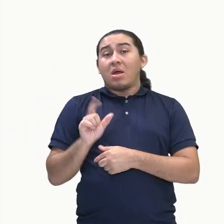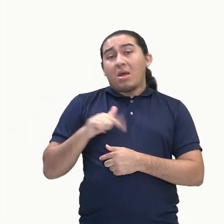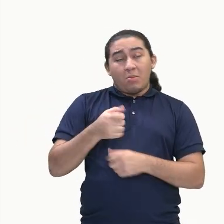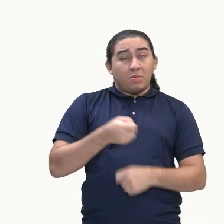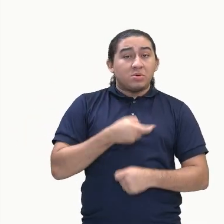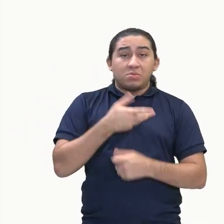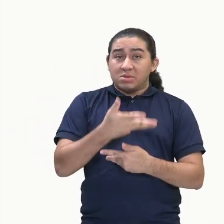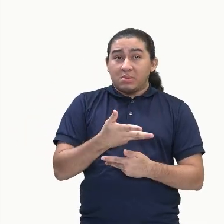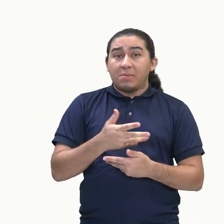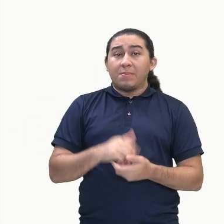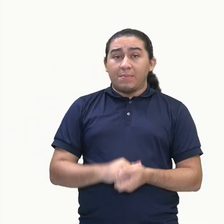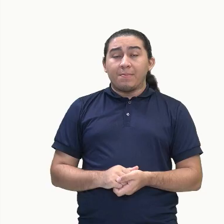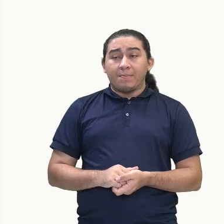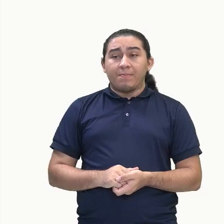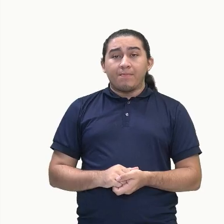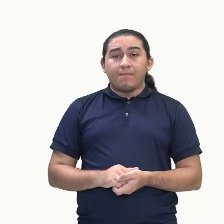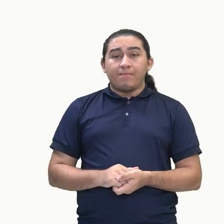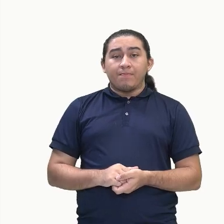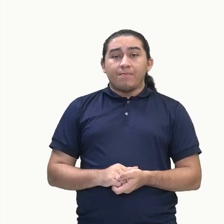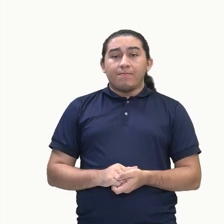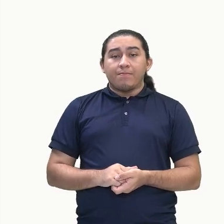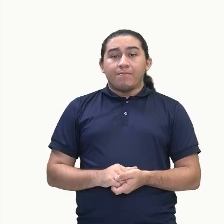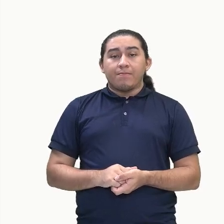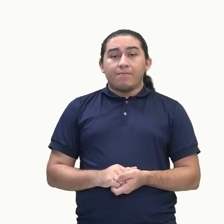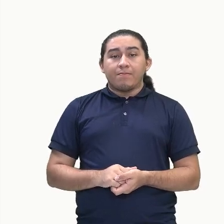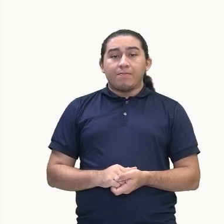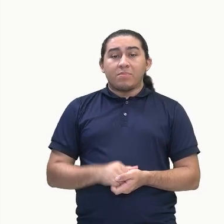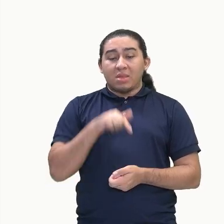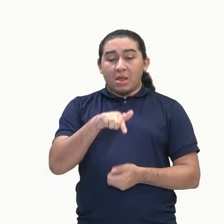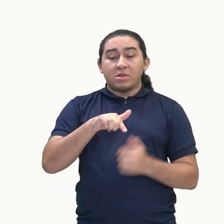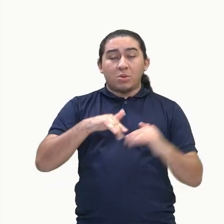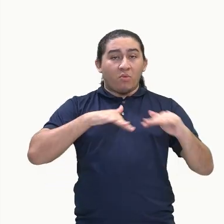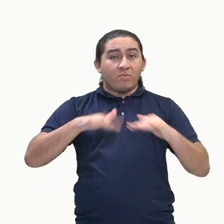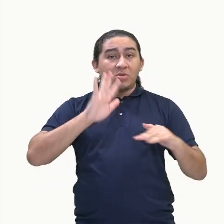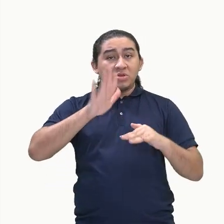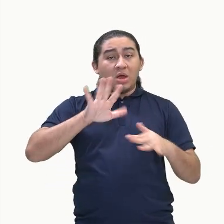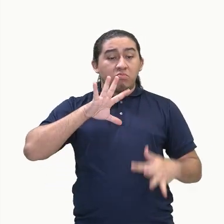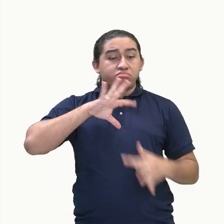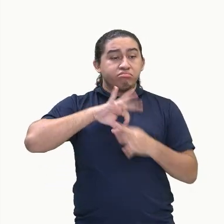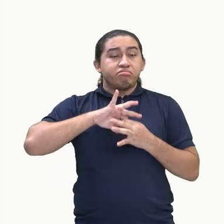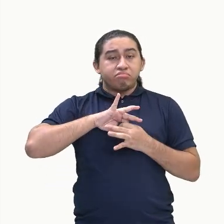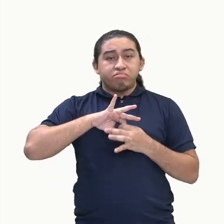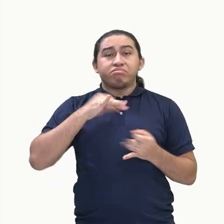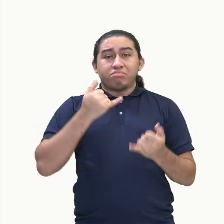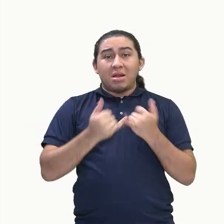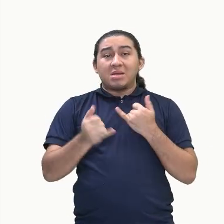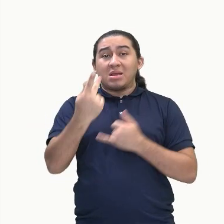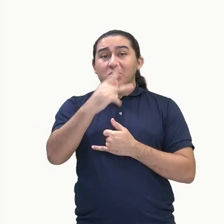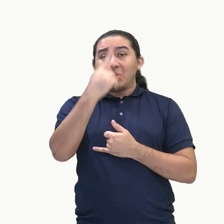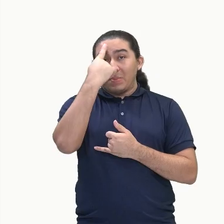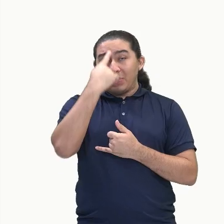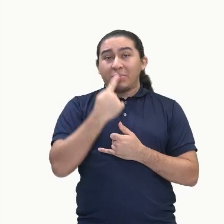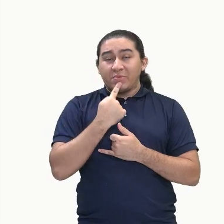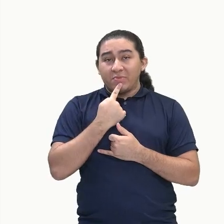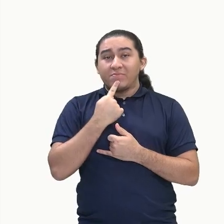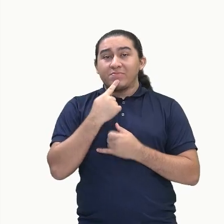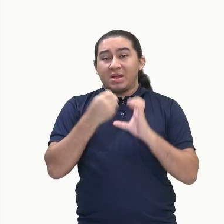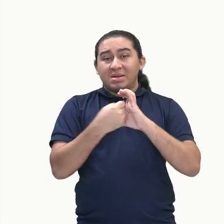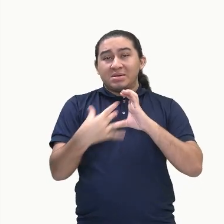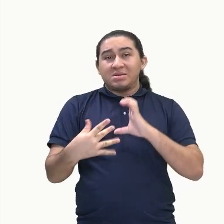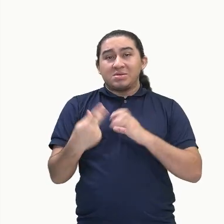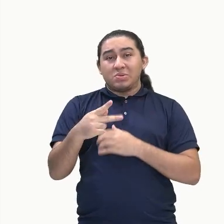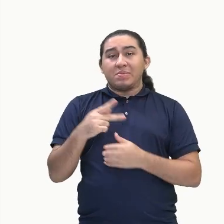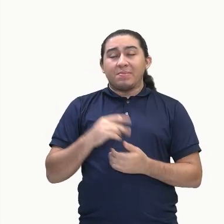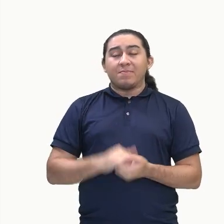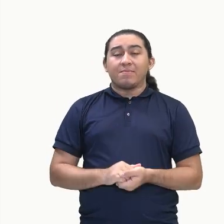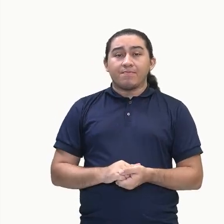seja, esse movimento ele já faz parte de você. É como se fosse a sua personalidade, a palavra principal.